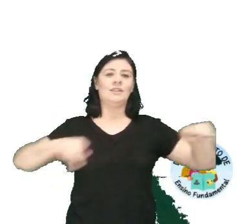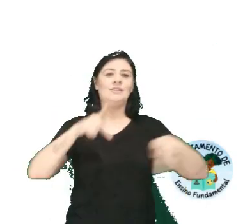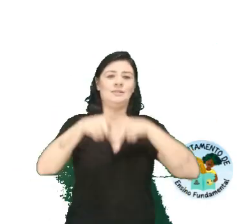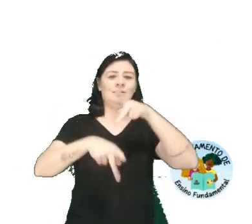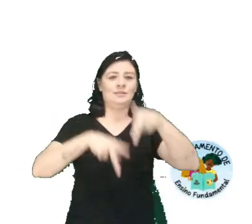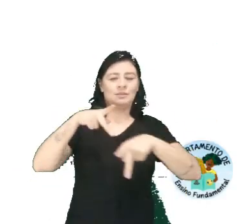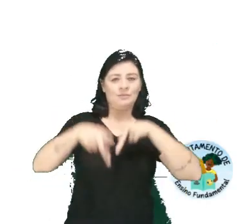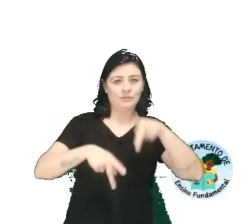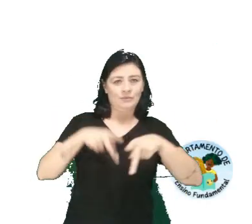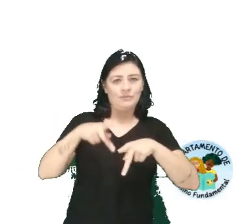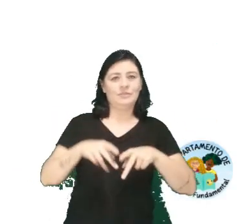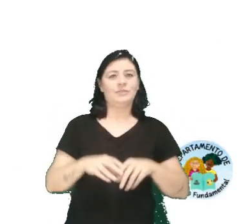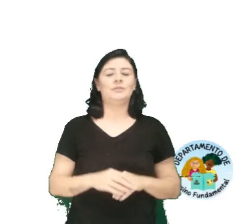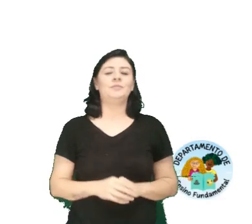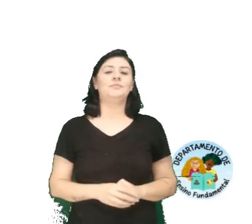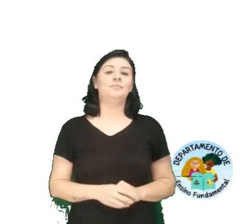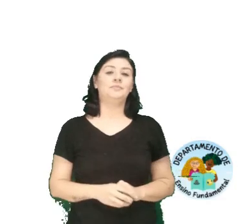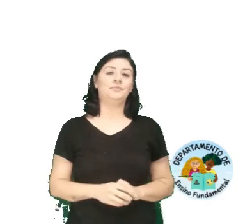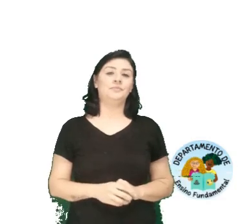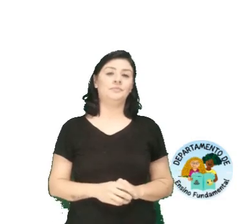povos.